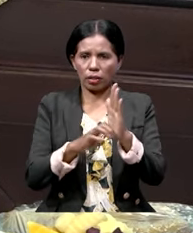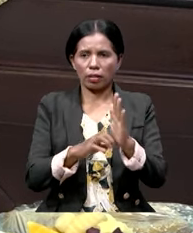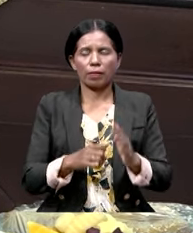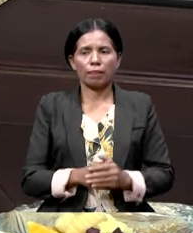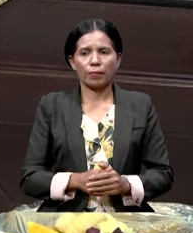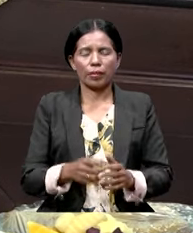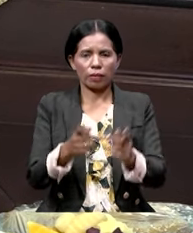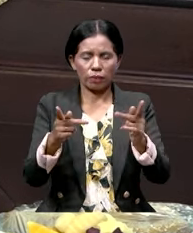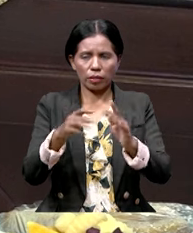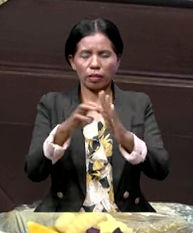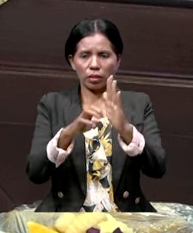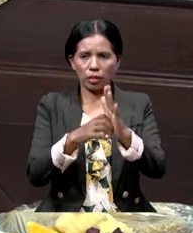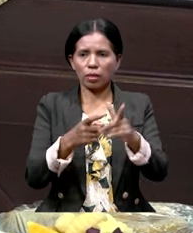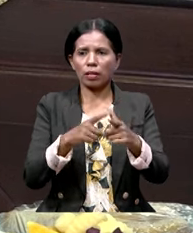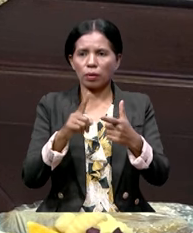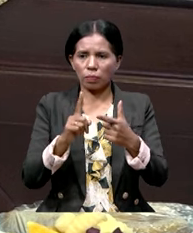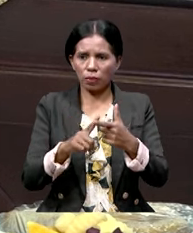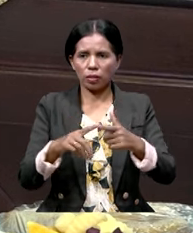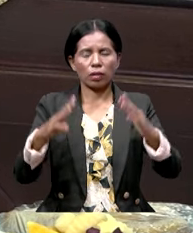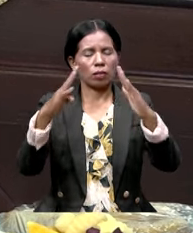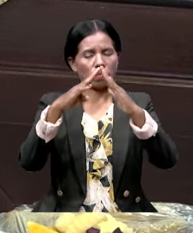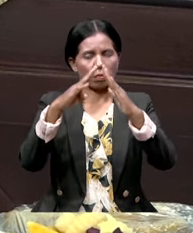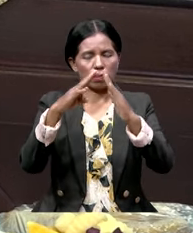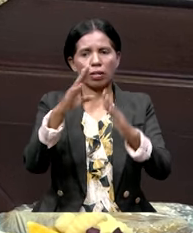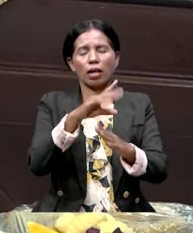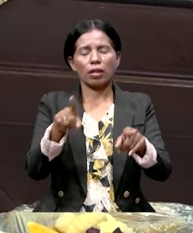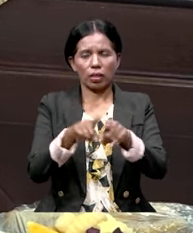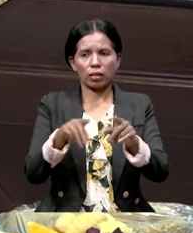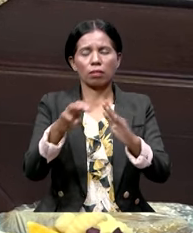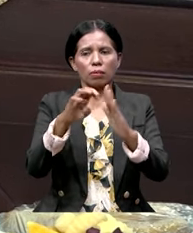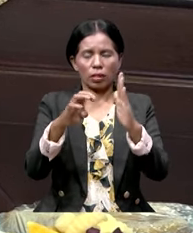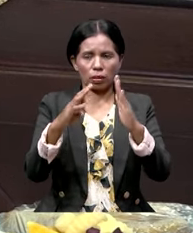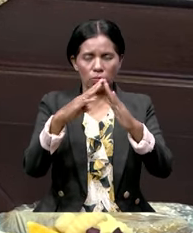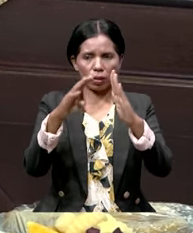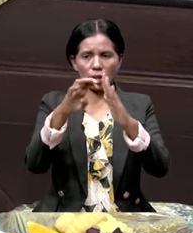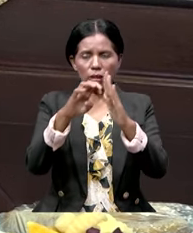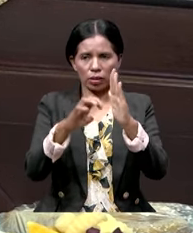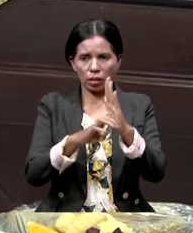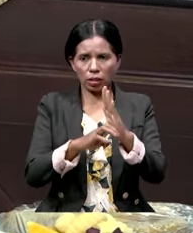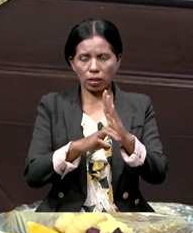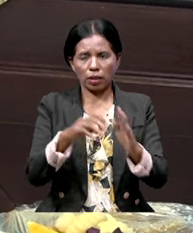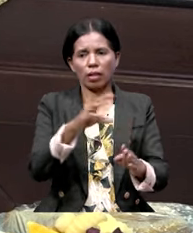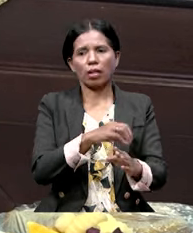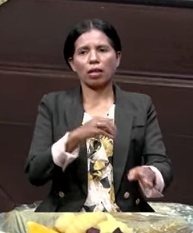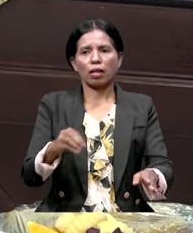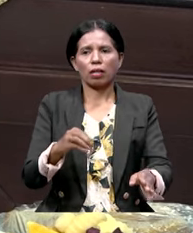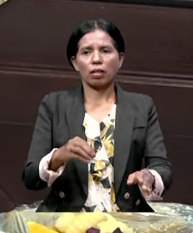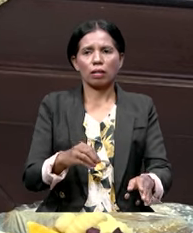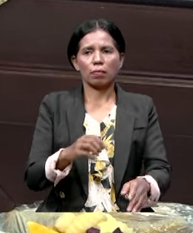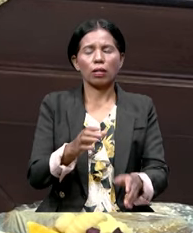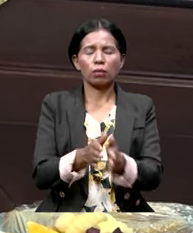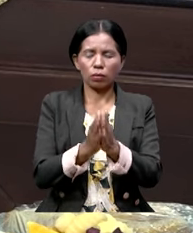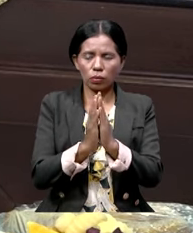Raine de Raistan, depois uma semana do Raistan, Balo Russo to 28.000.